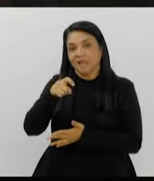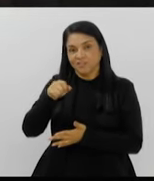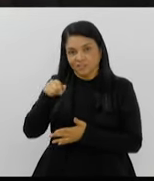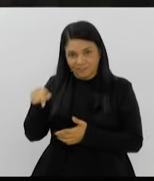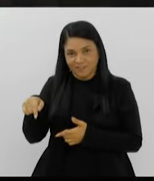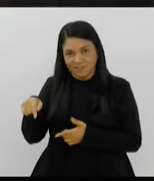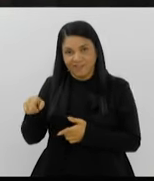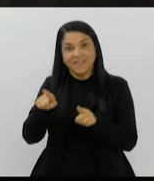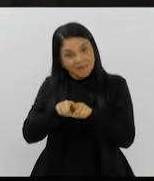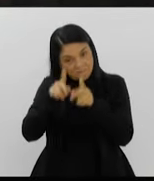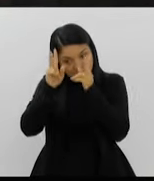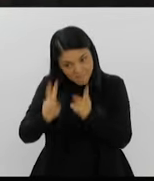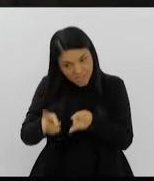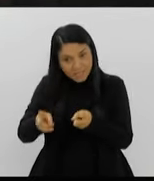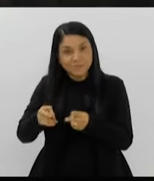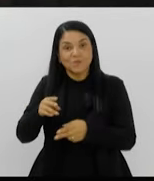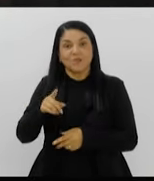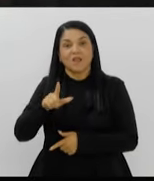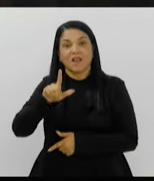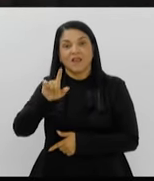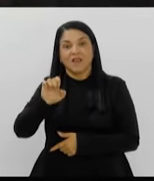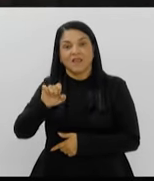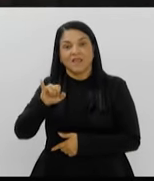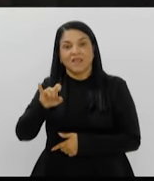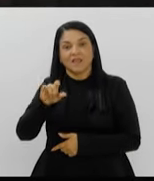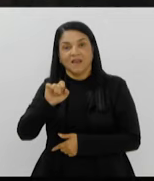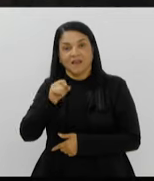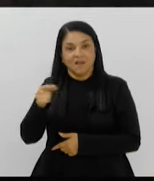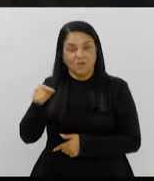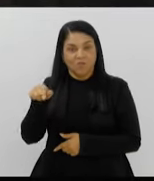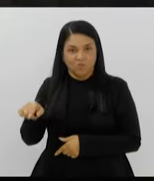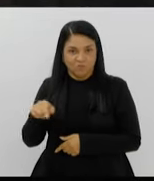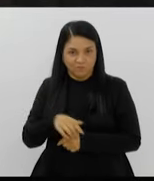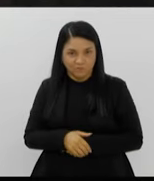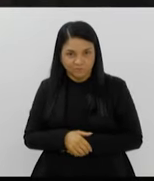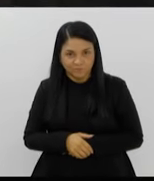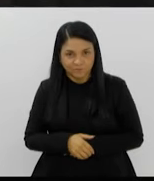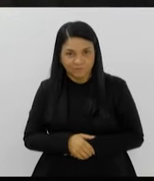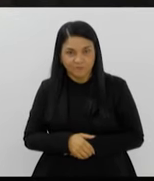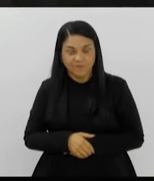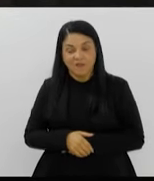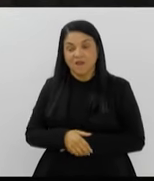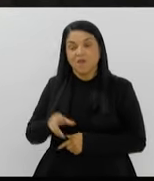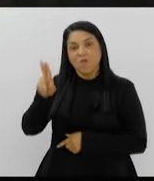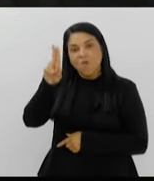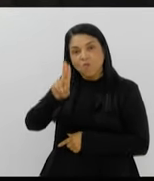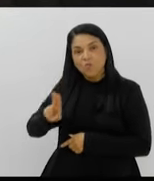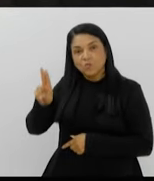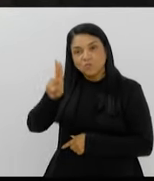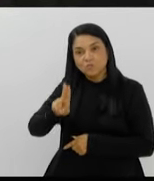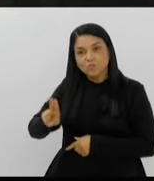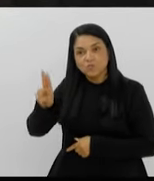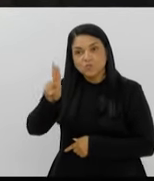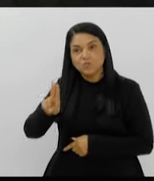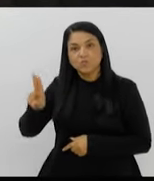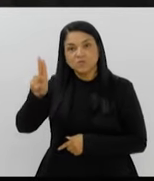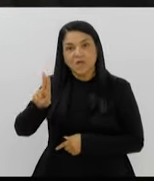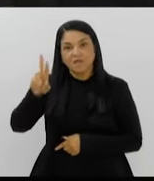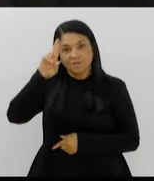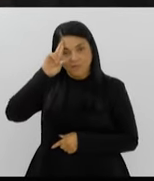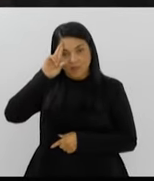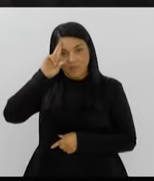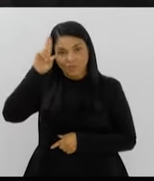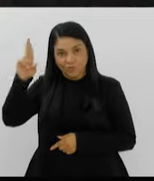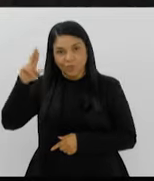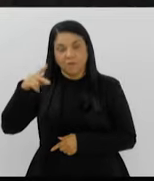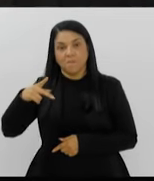laranja, representa, porque a laranja, ela é usada pelo Assis Leiloeiro, que é o dono dessa empresa